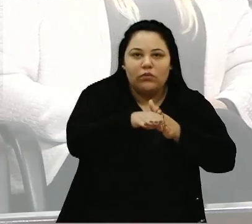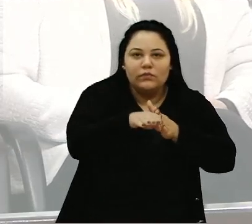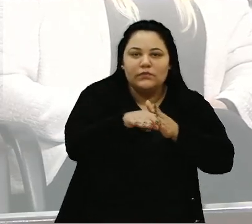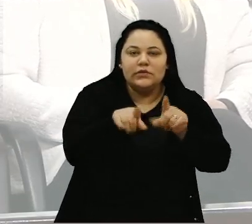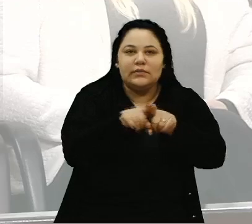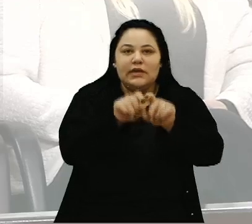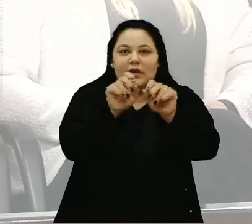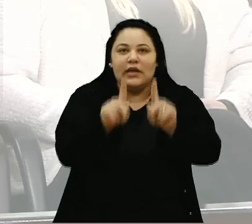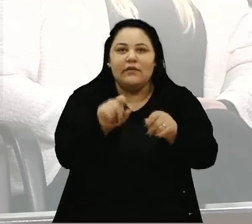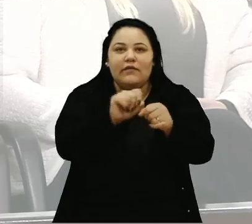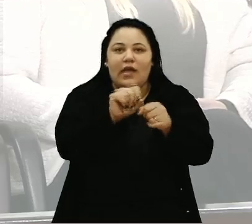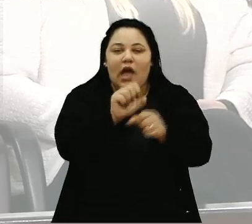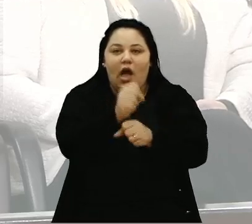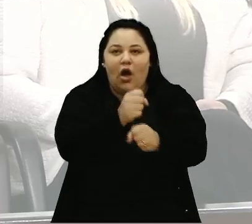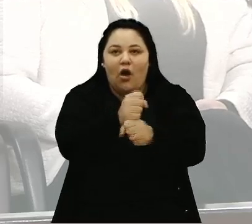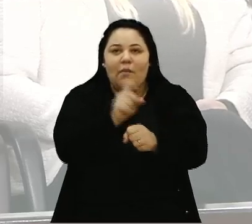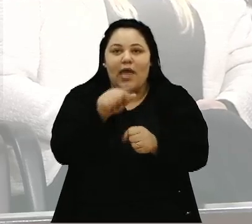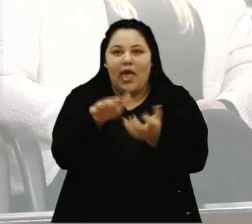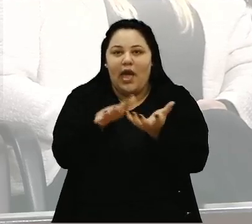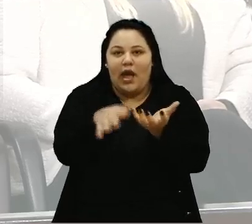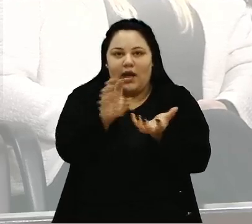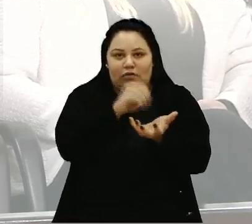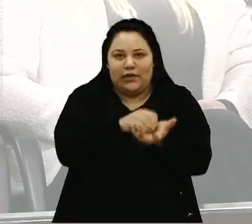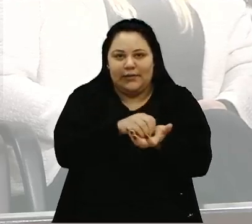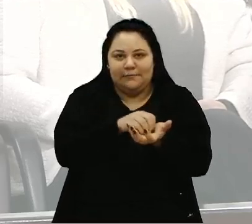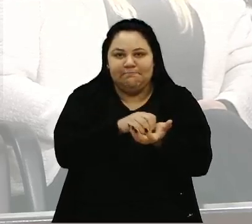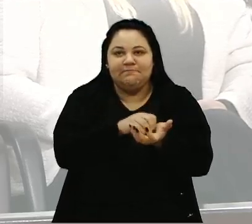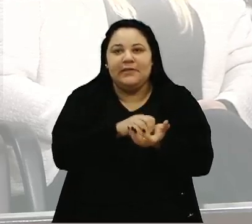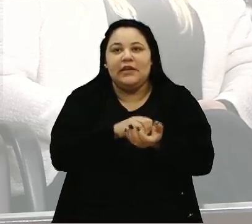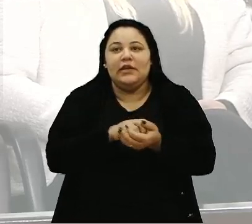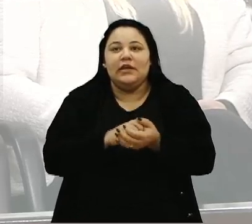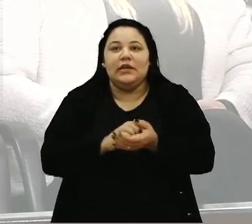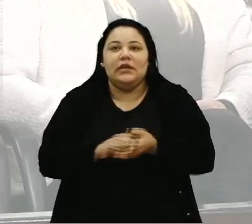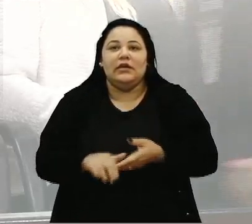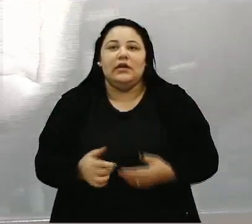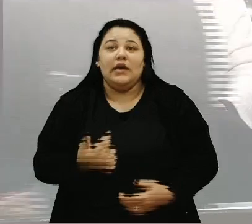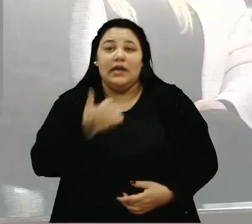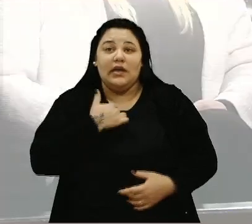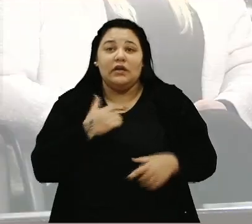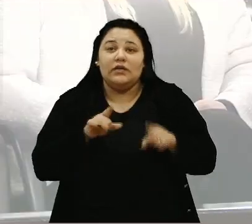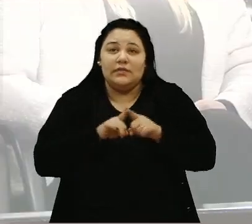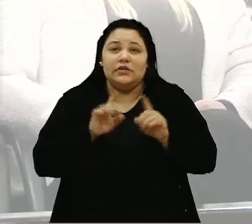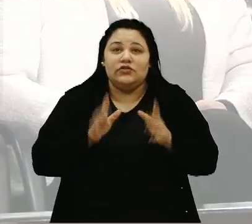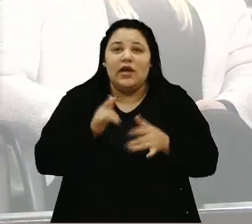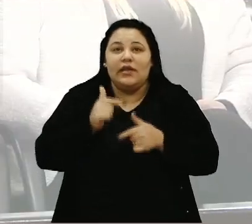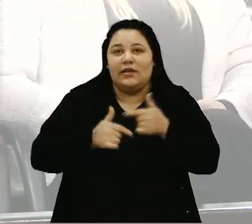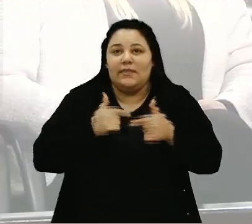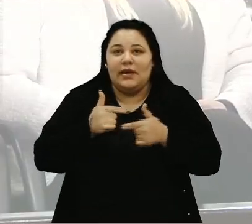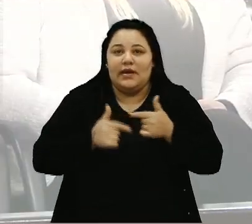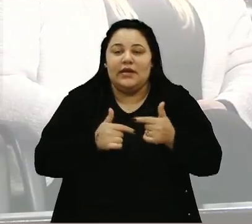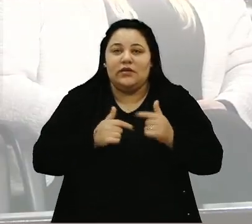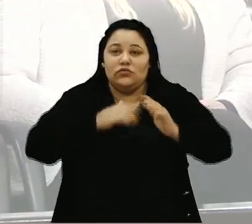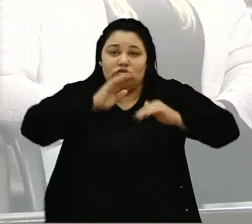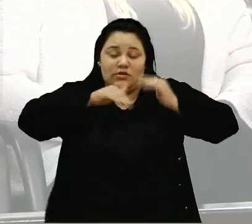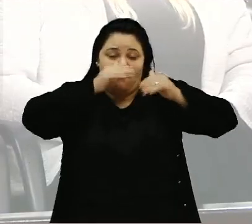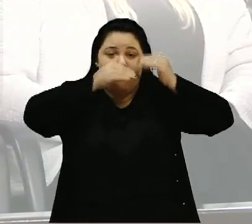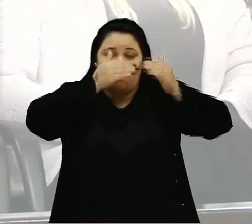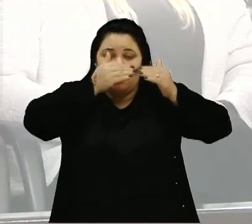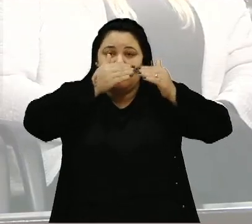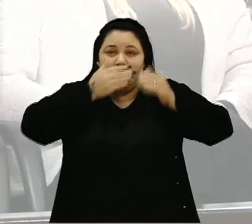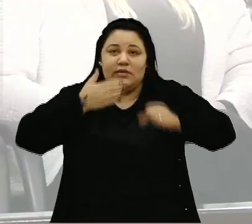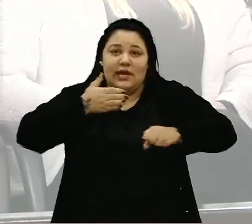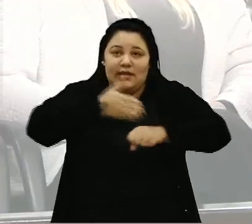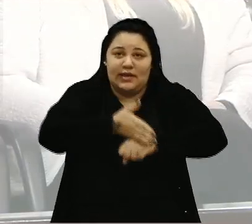obra foi a Codeca. E eu também trabalhei aí no desenvolvimento da entrada do